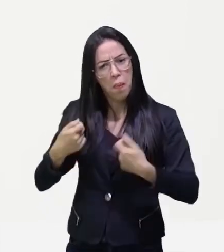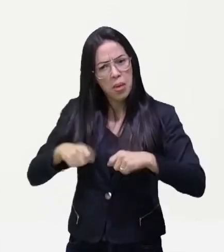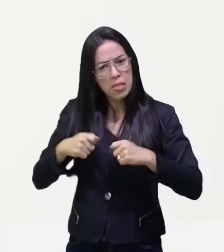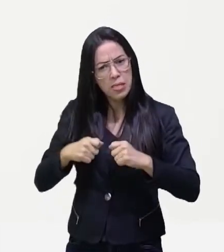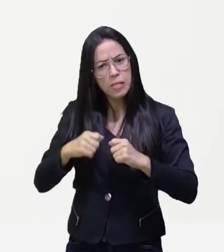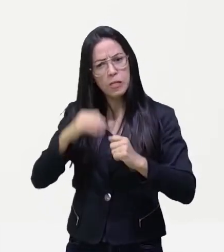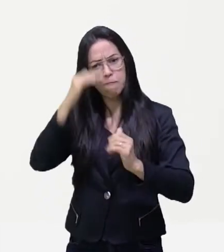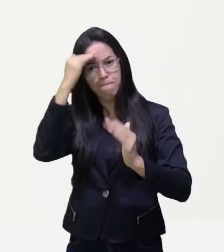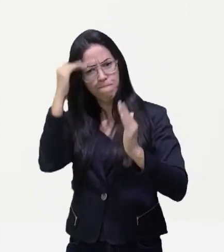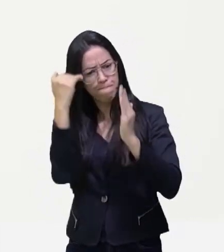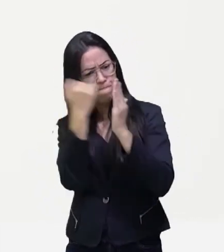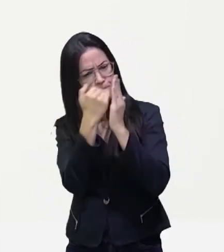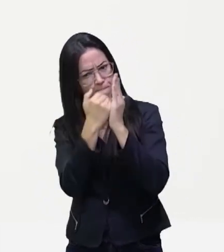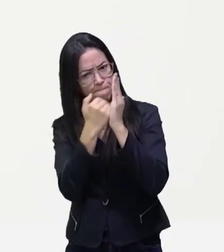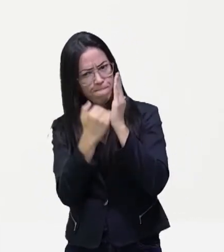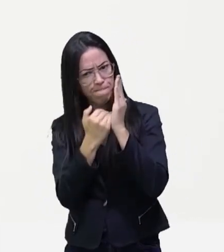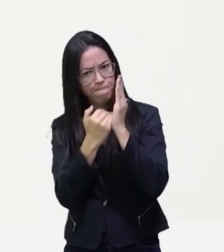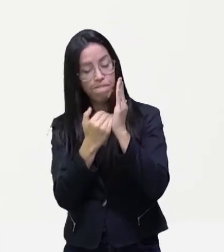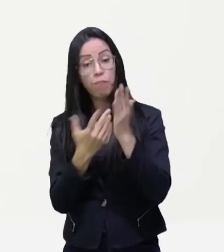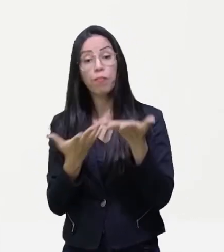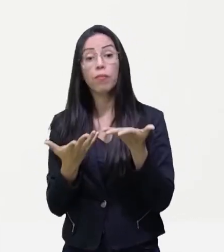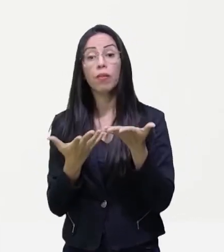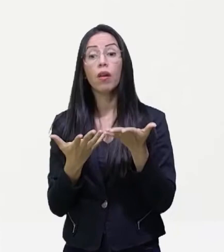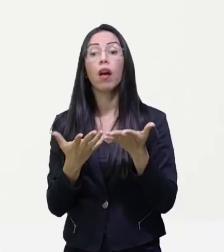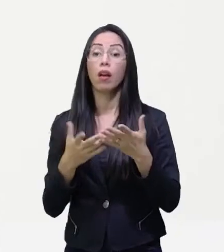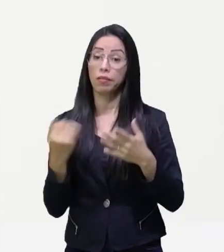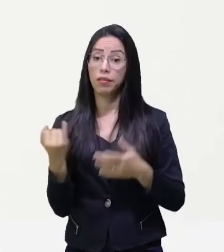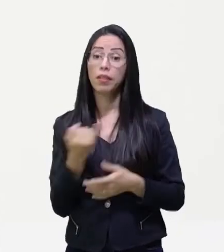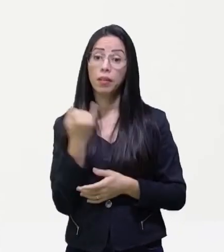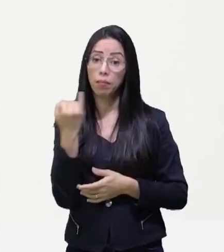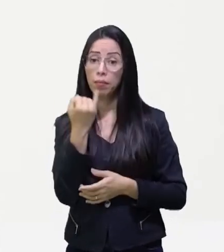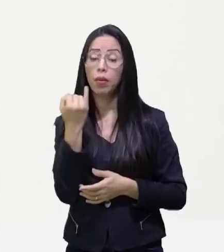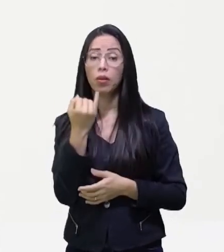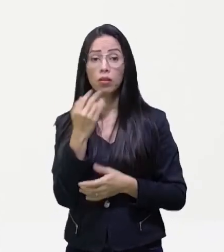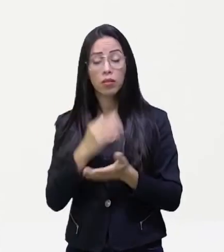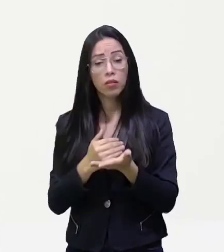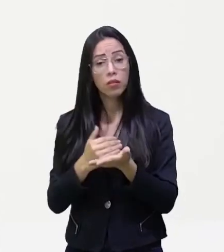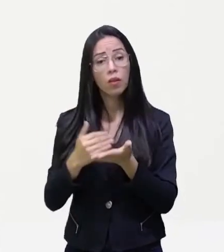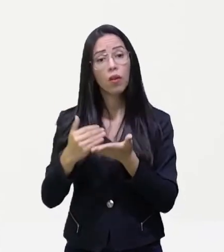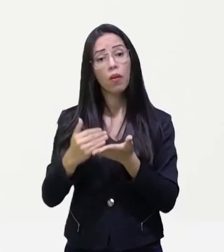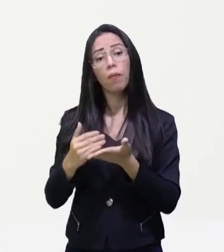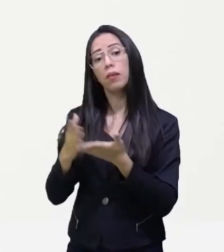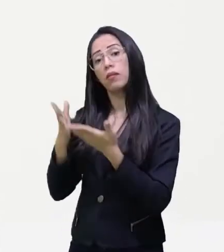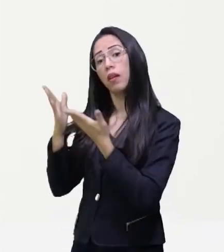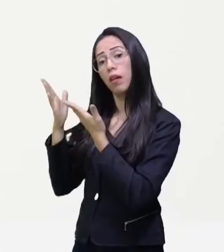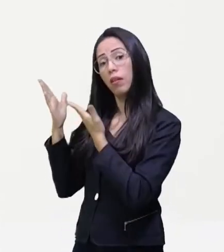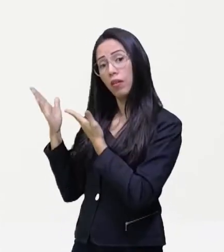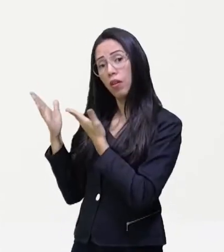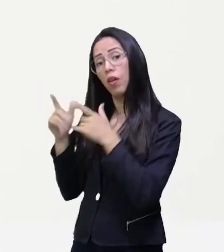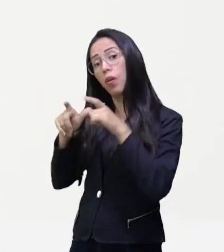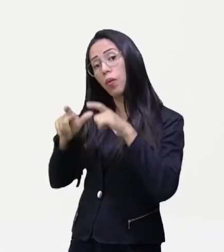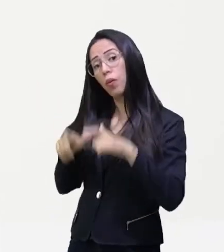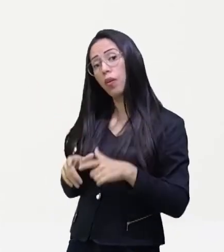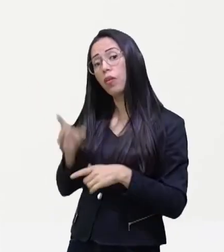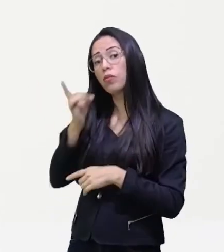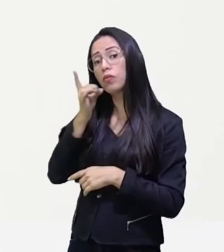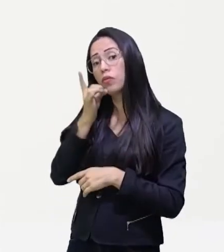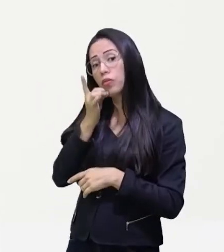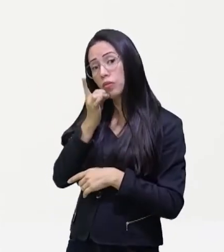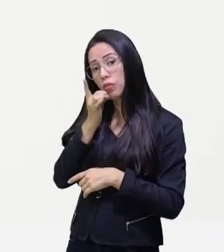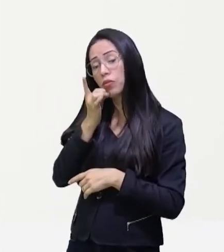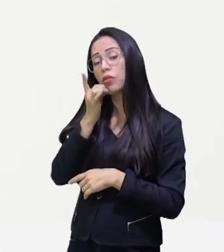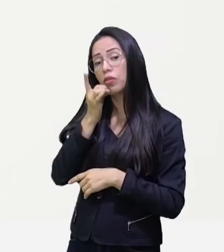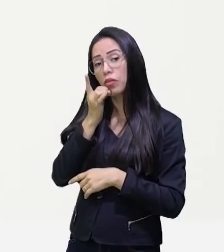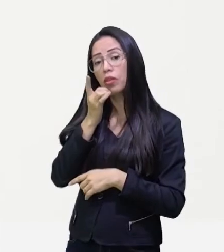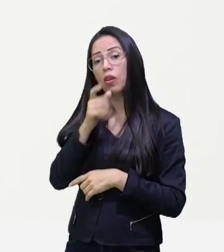ordem? É importante começar com o local, com a data e o destino, né? Pelo menos na parte